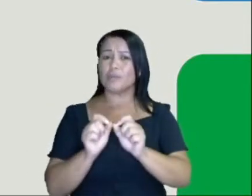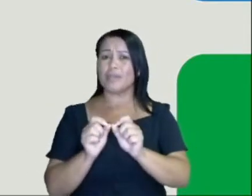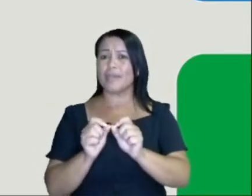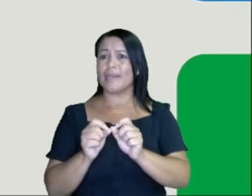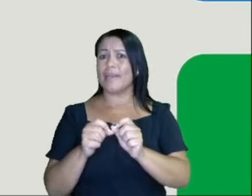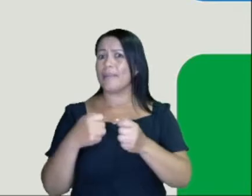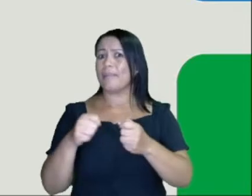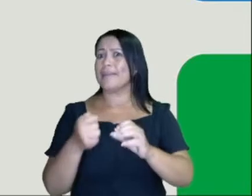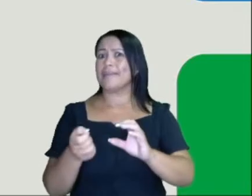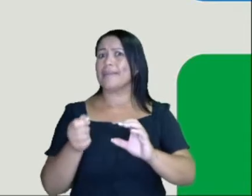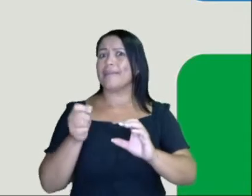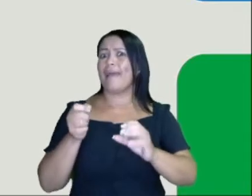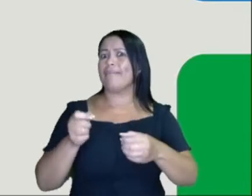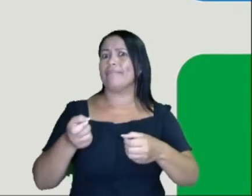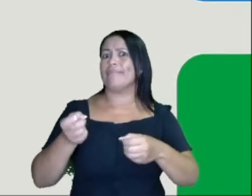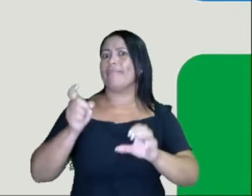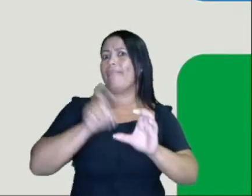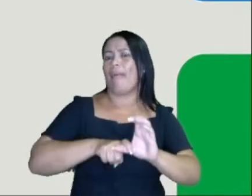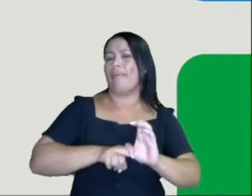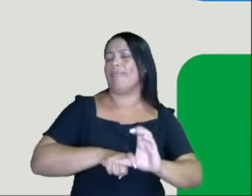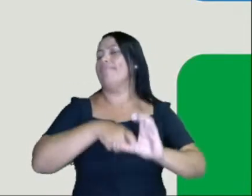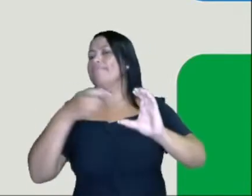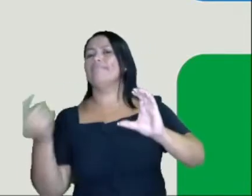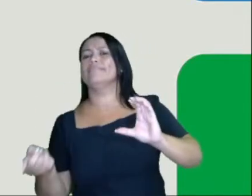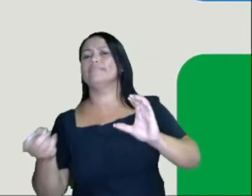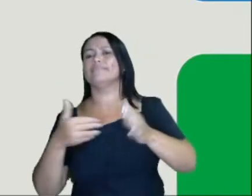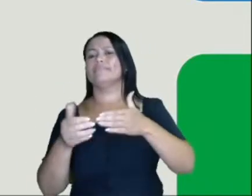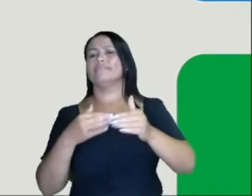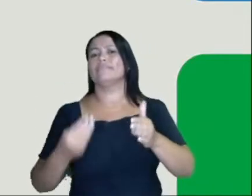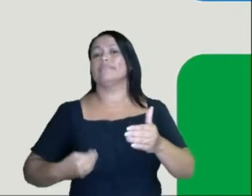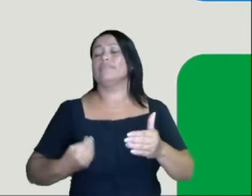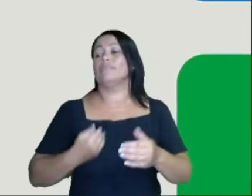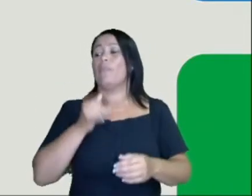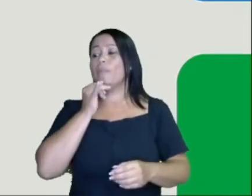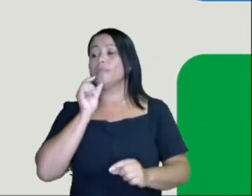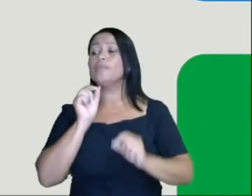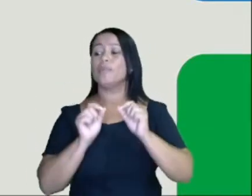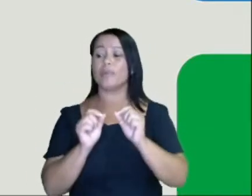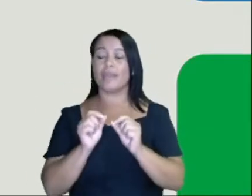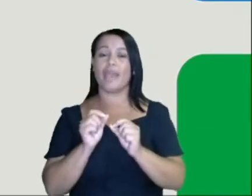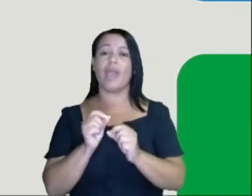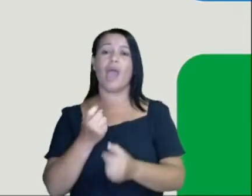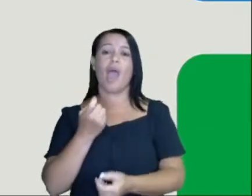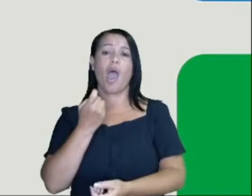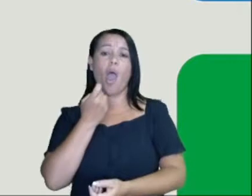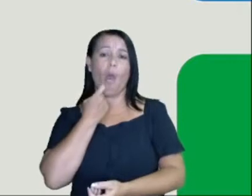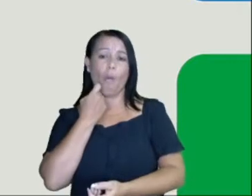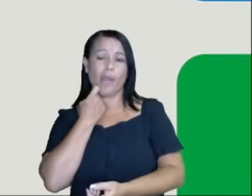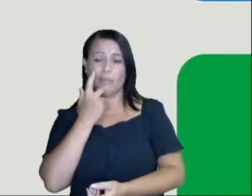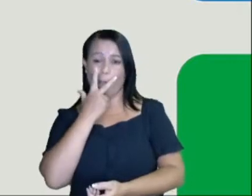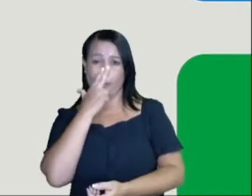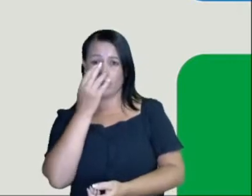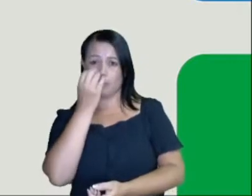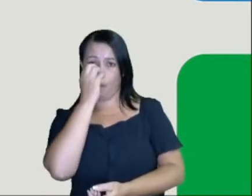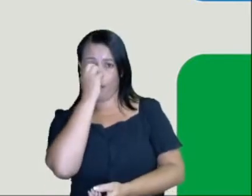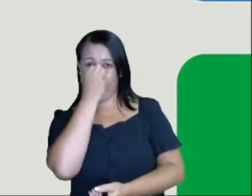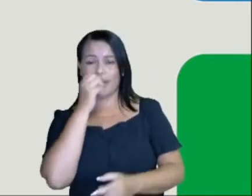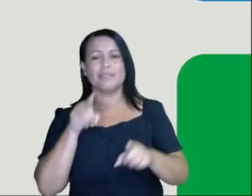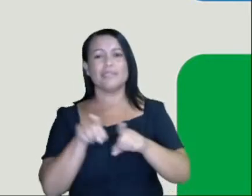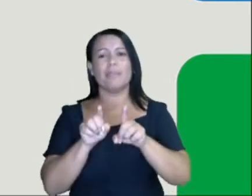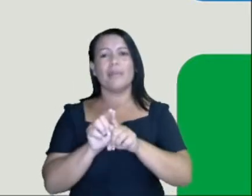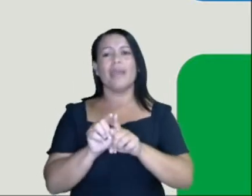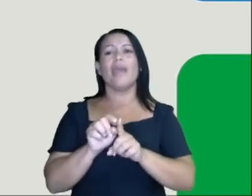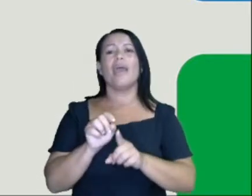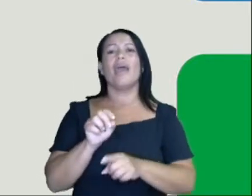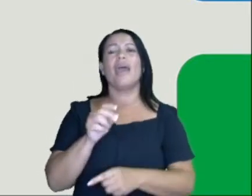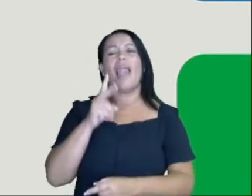relação anterior, no mutualismo. Um exemplo disto é o peixe-palhaço e a anêmona. Lembra o Nemo,